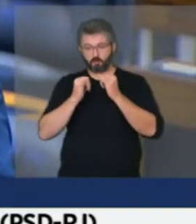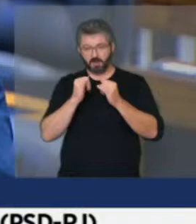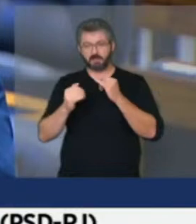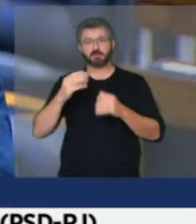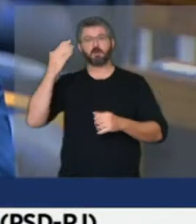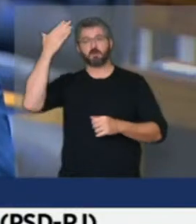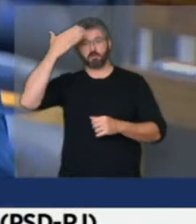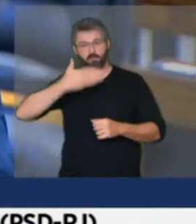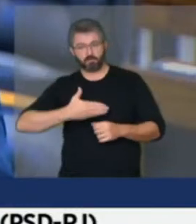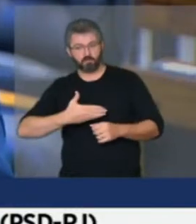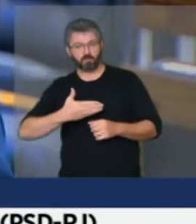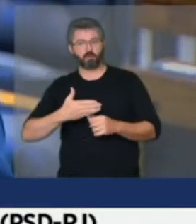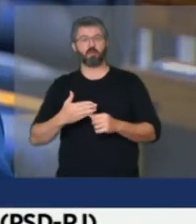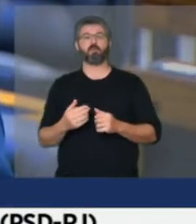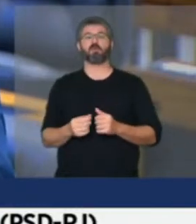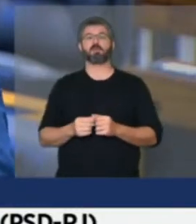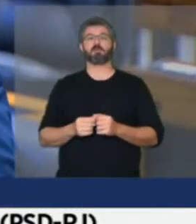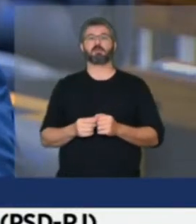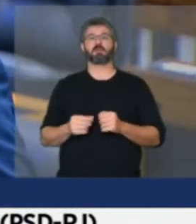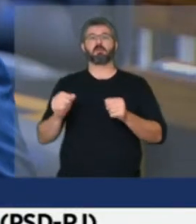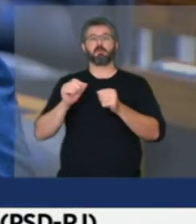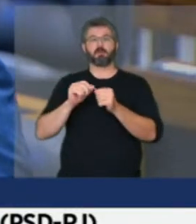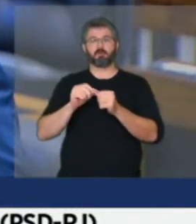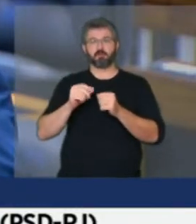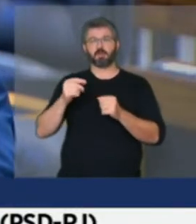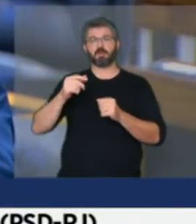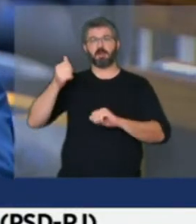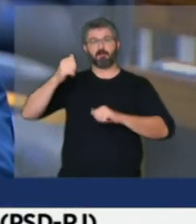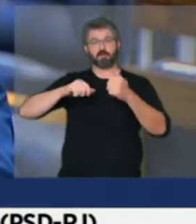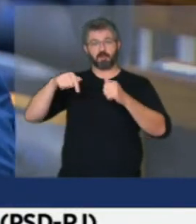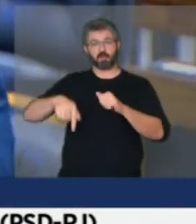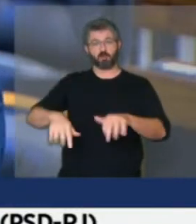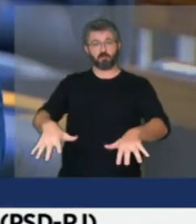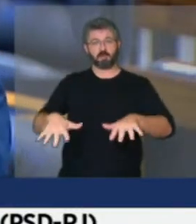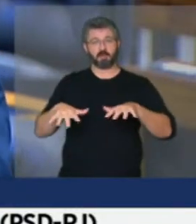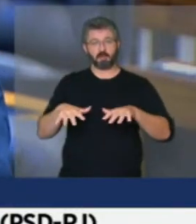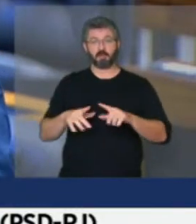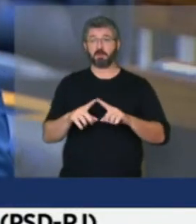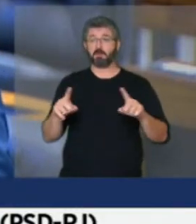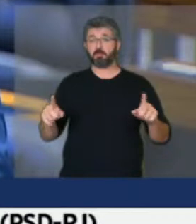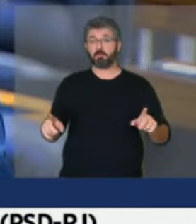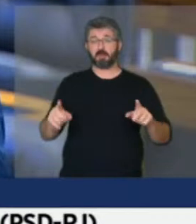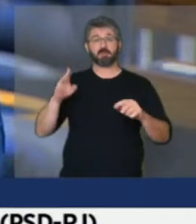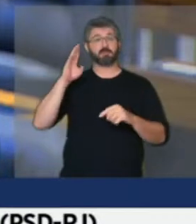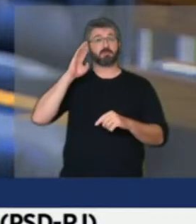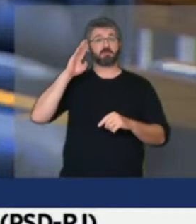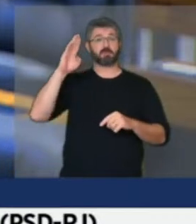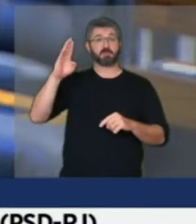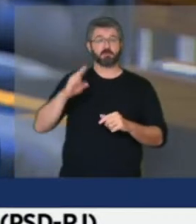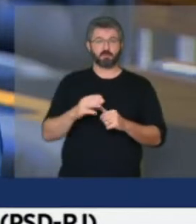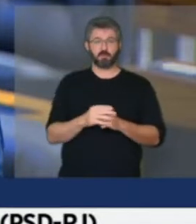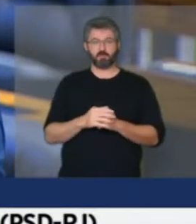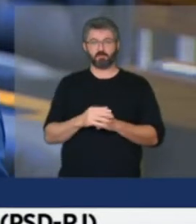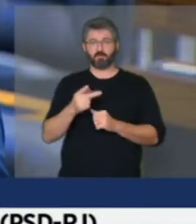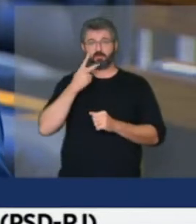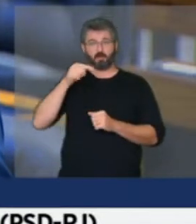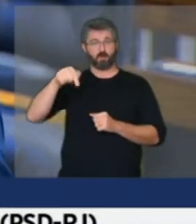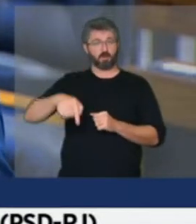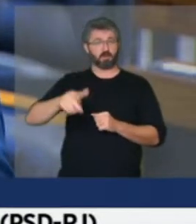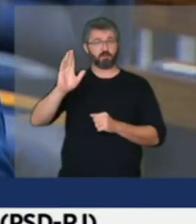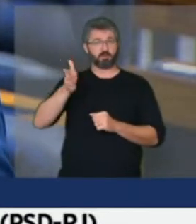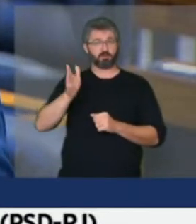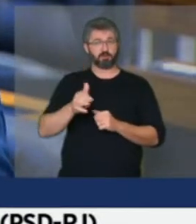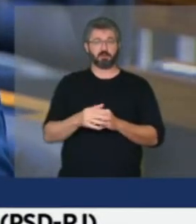provas que levam à apreciação desse plenário. Mas antes de tudo, como já foi dito aqui, senhor